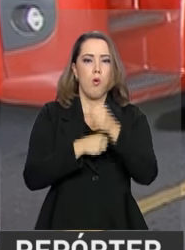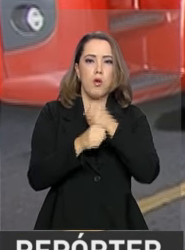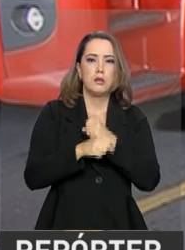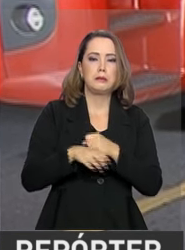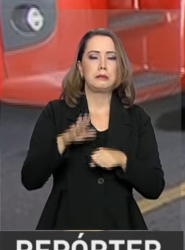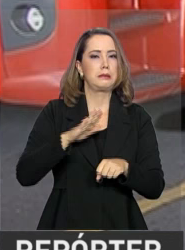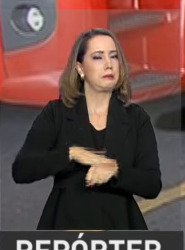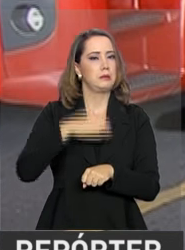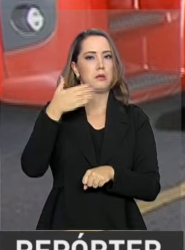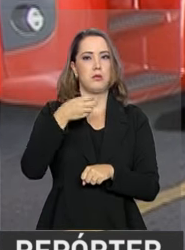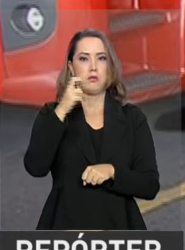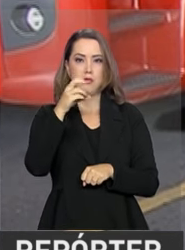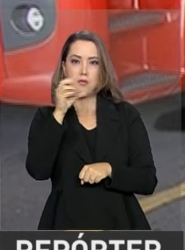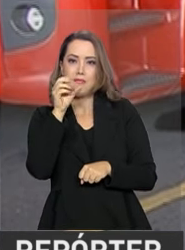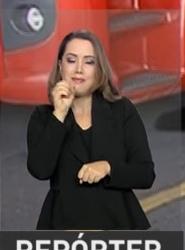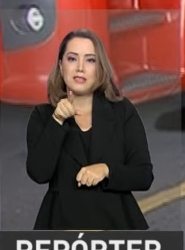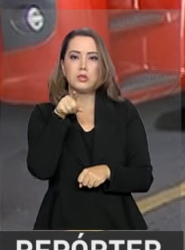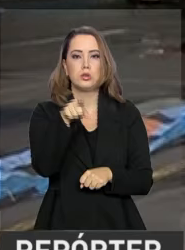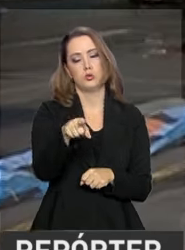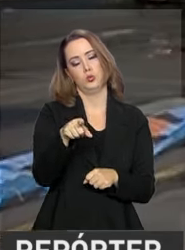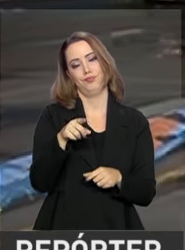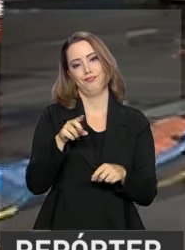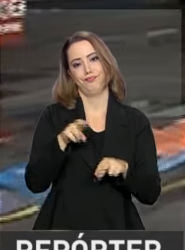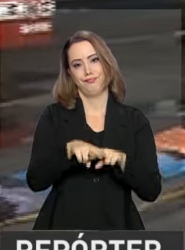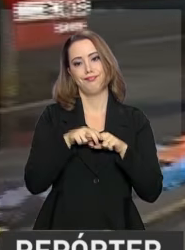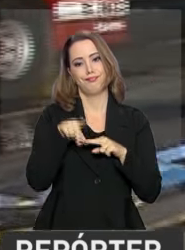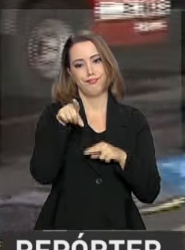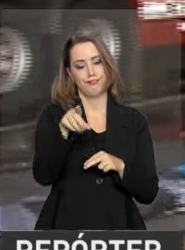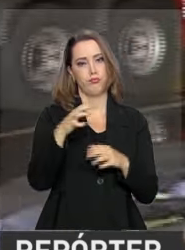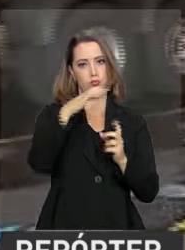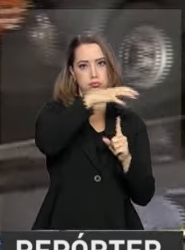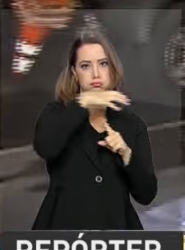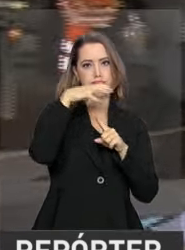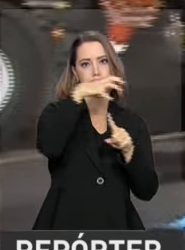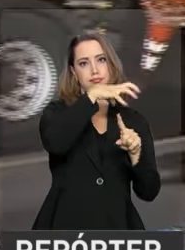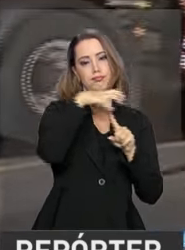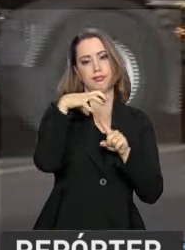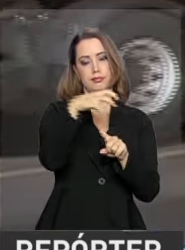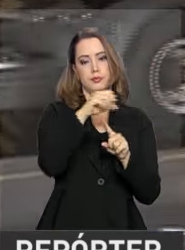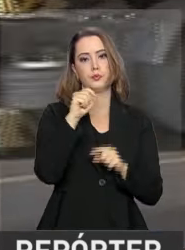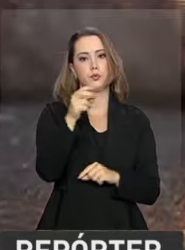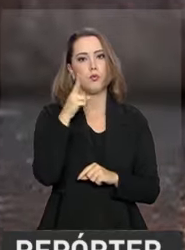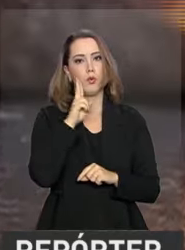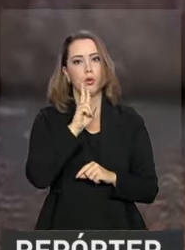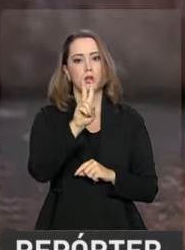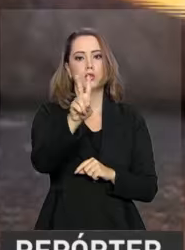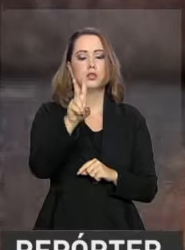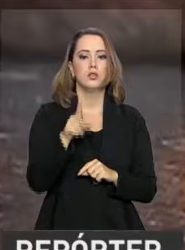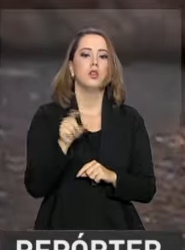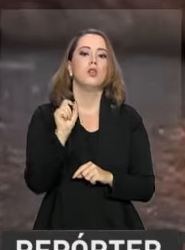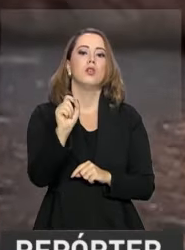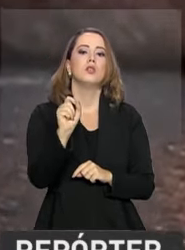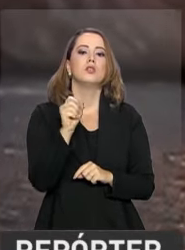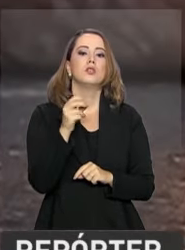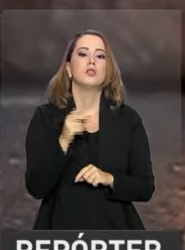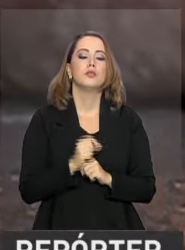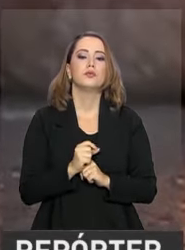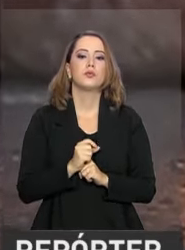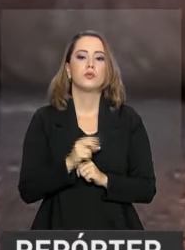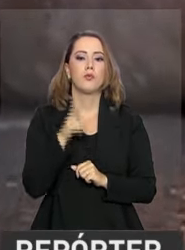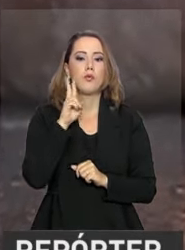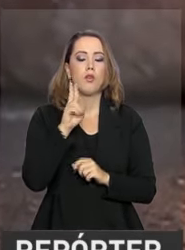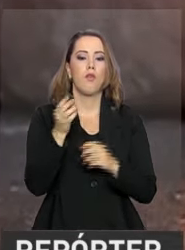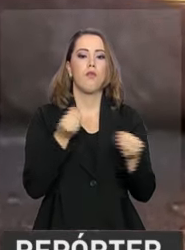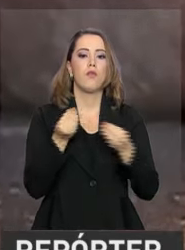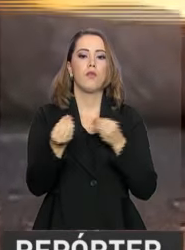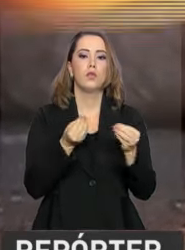aqui no estado por causa dos balões fomos até o quartel do corpo de bombeiros de são paulo pra ter uma idéia da potência da